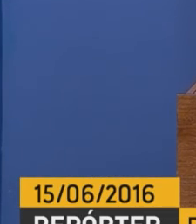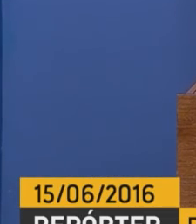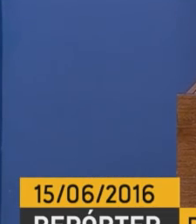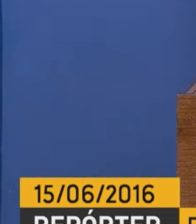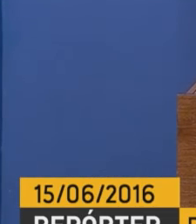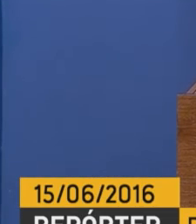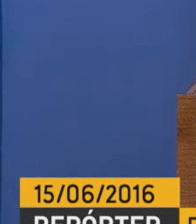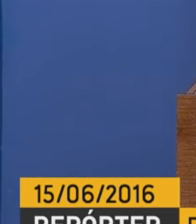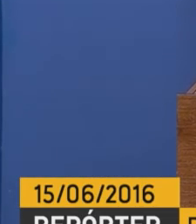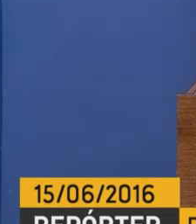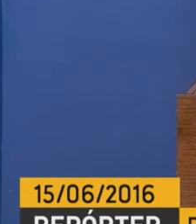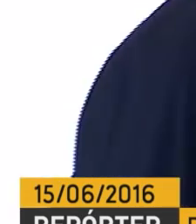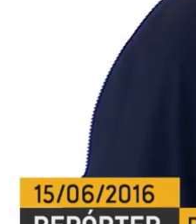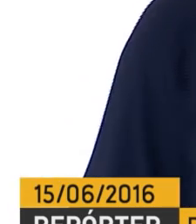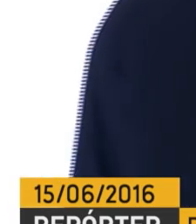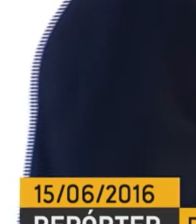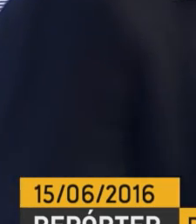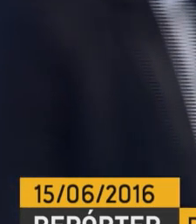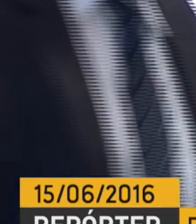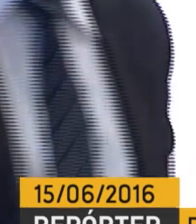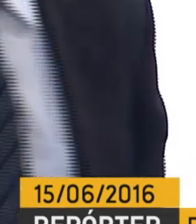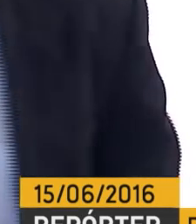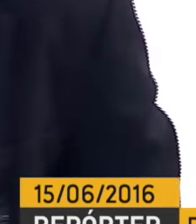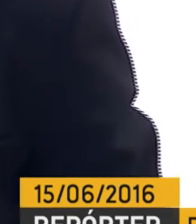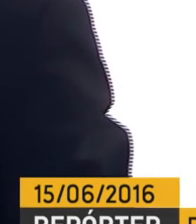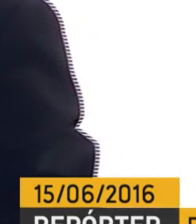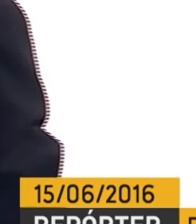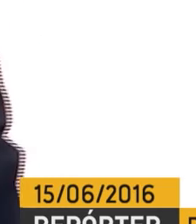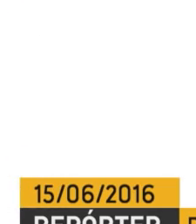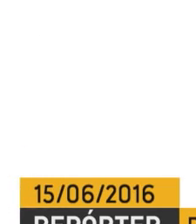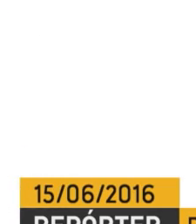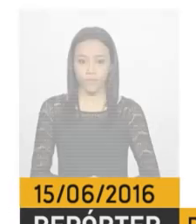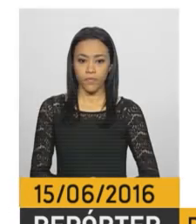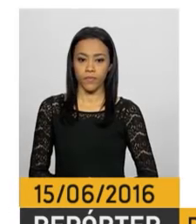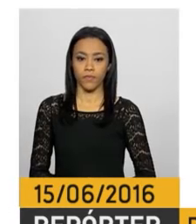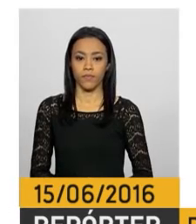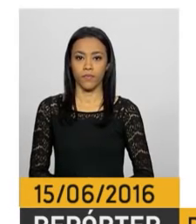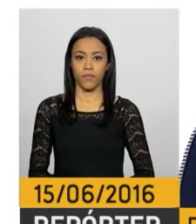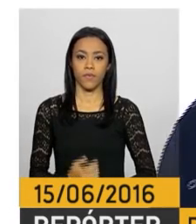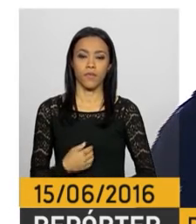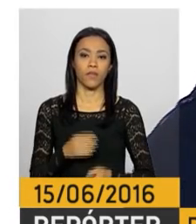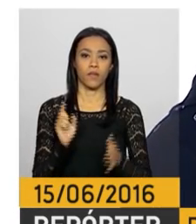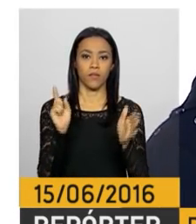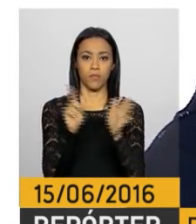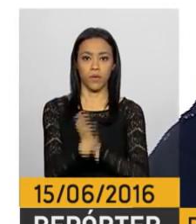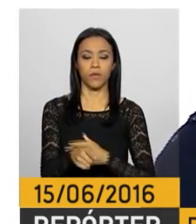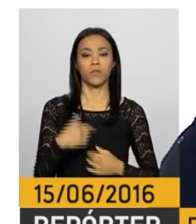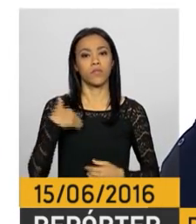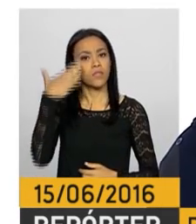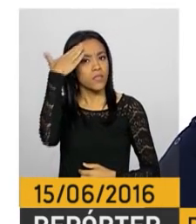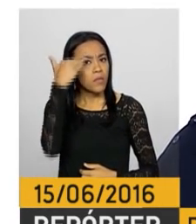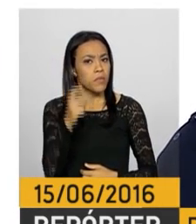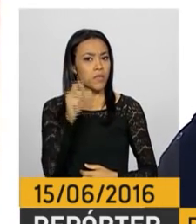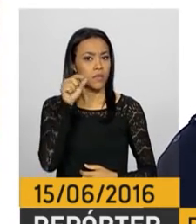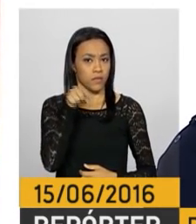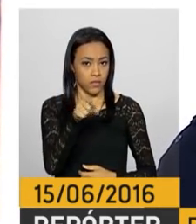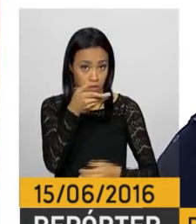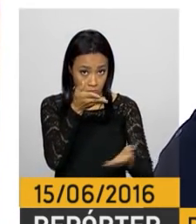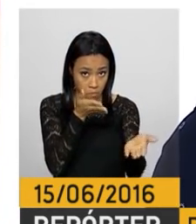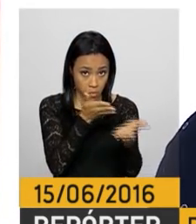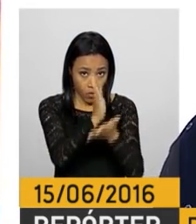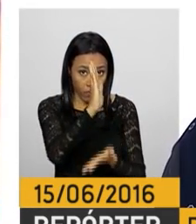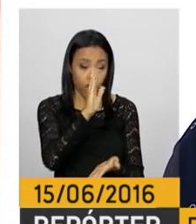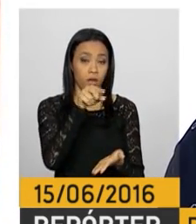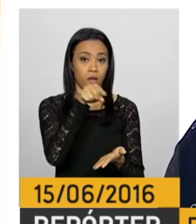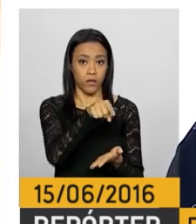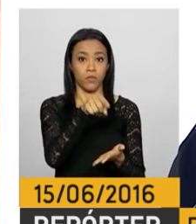da Bloomberg. Oi, ministro. Boa tarde. E eu queria saber se como este PEC se for aprovado para